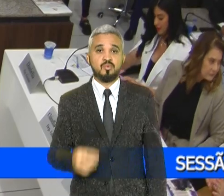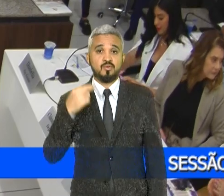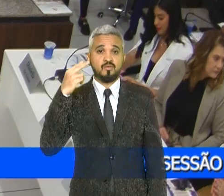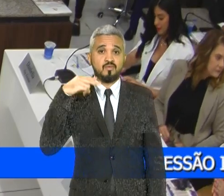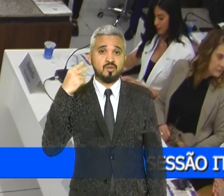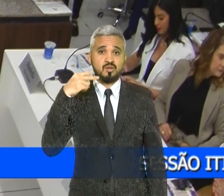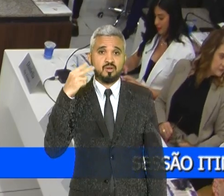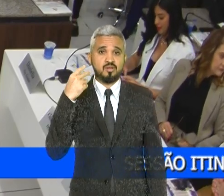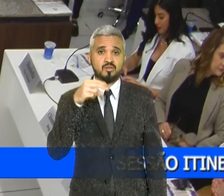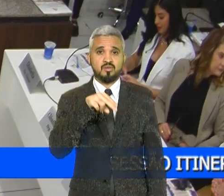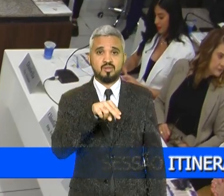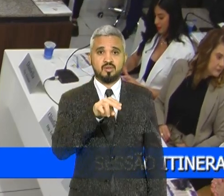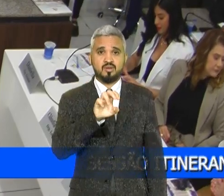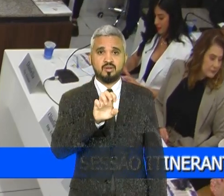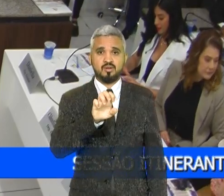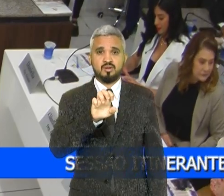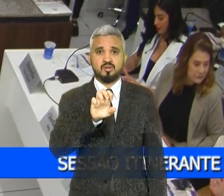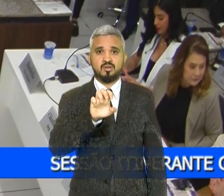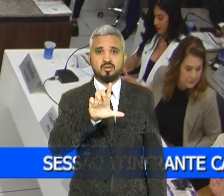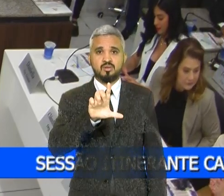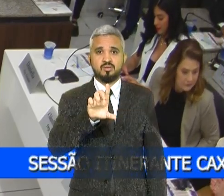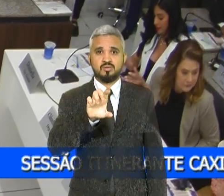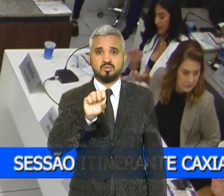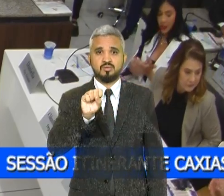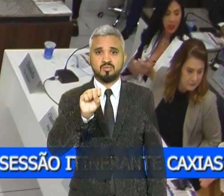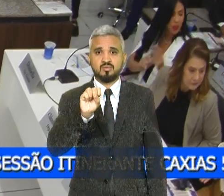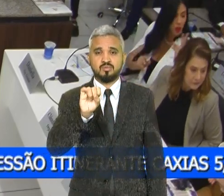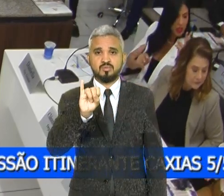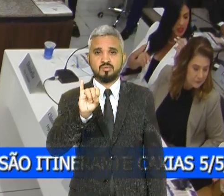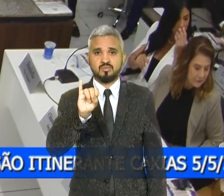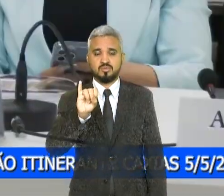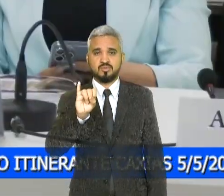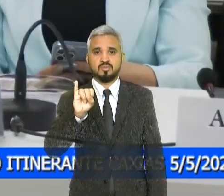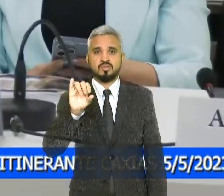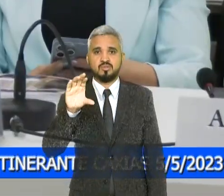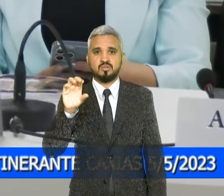Vereador Neuzi Oliveira Costa Queiroz.